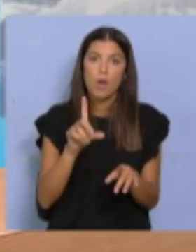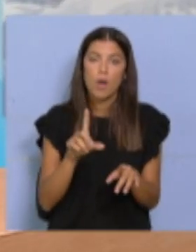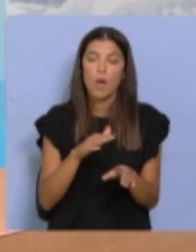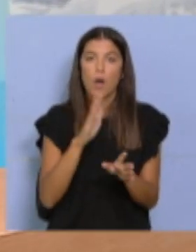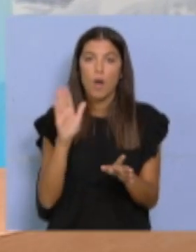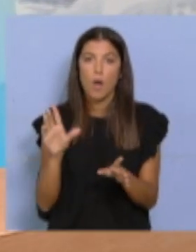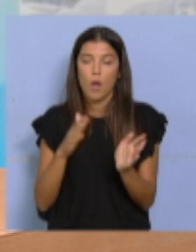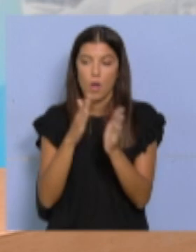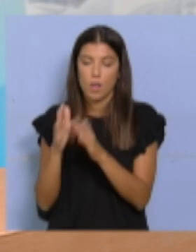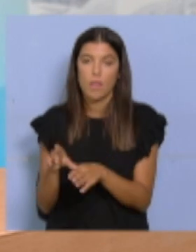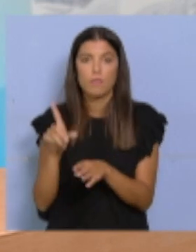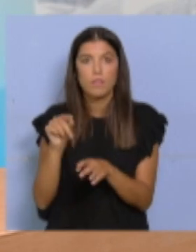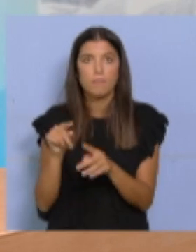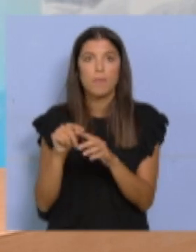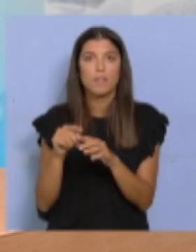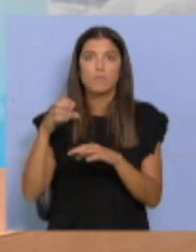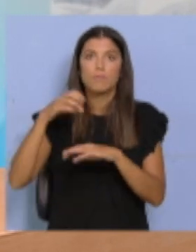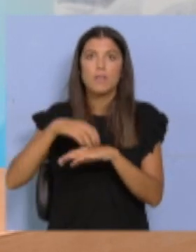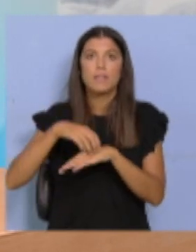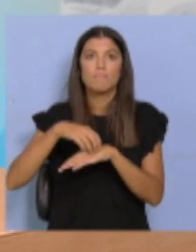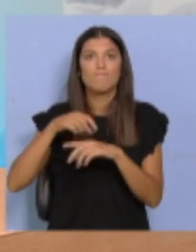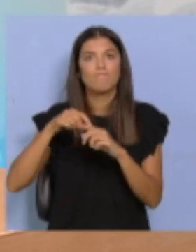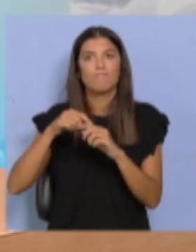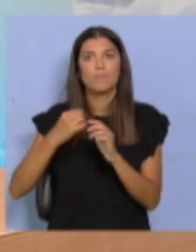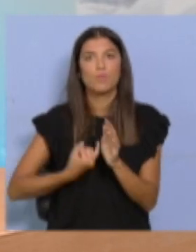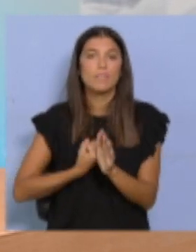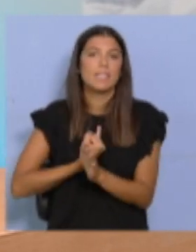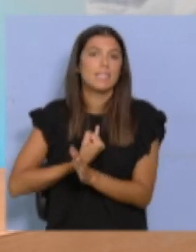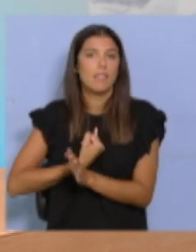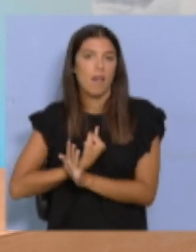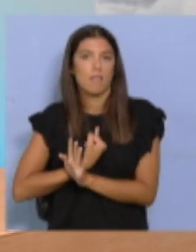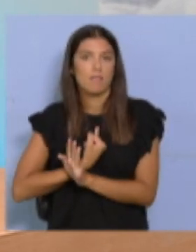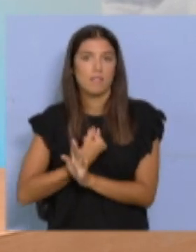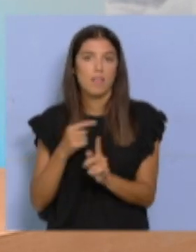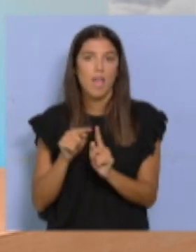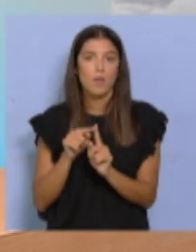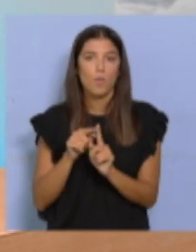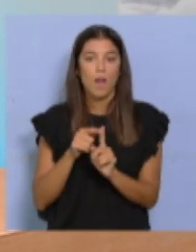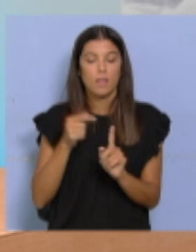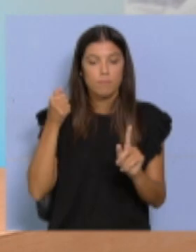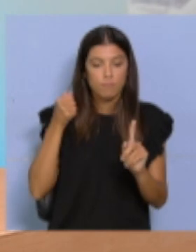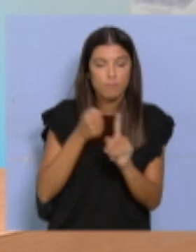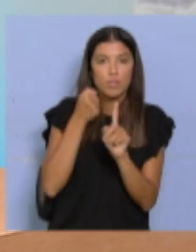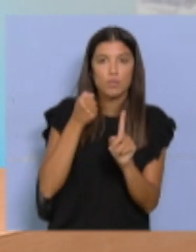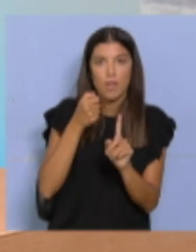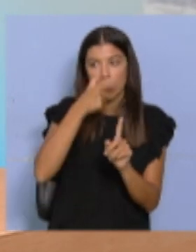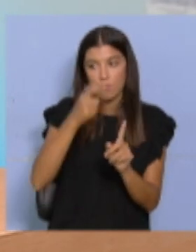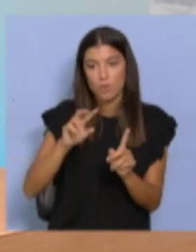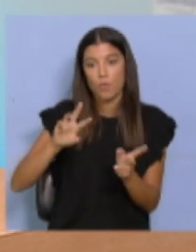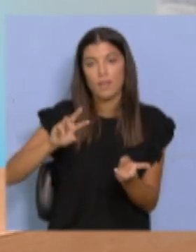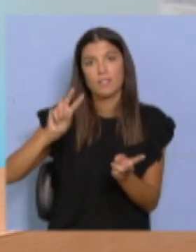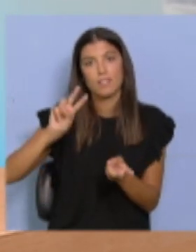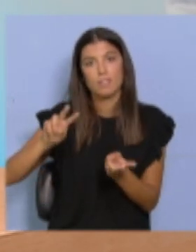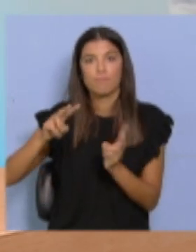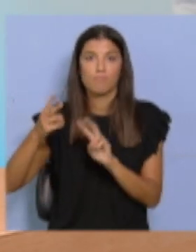consciência enquanto cristãos que ser missionário não é algo específico para alguns missionários, padres, irmãos